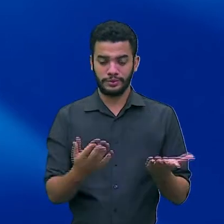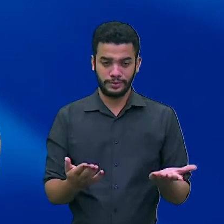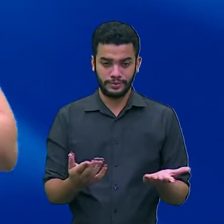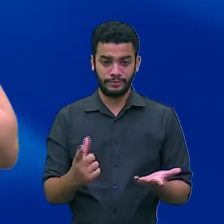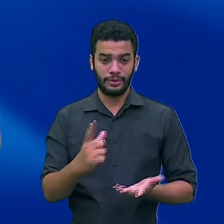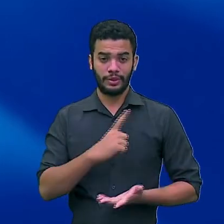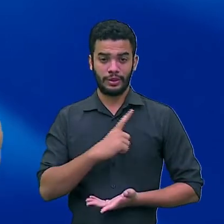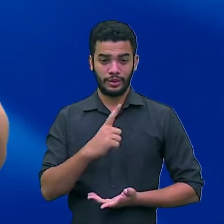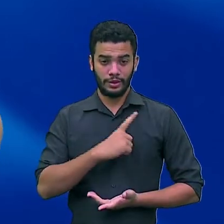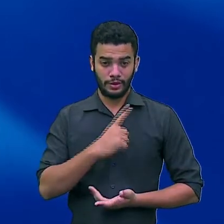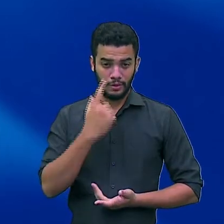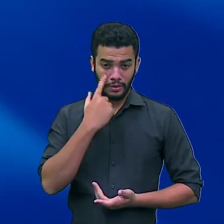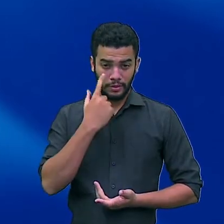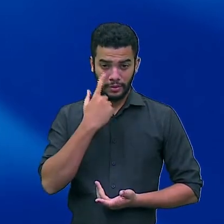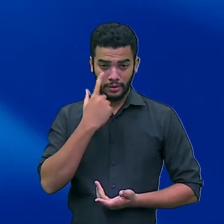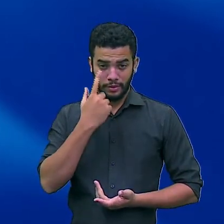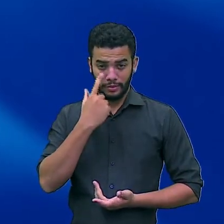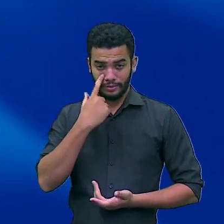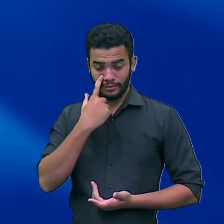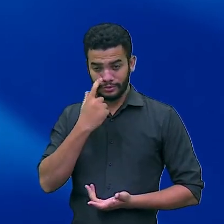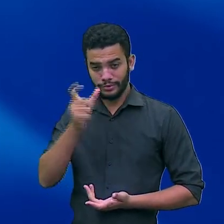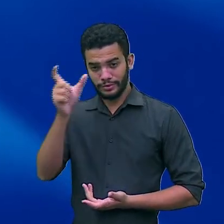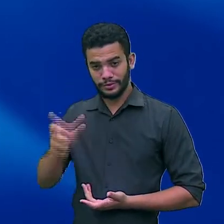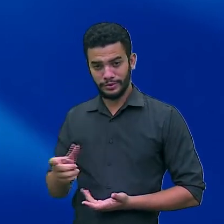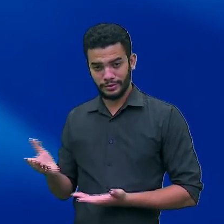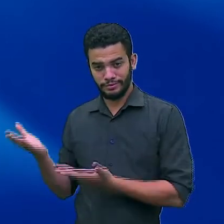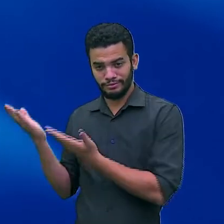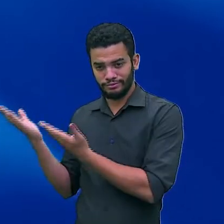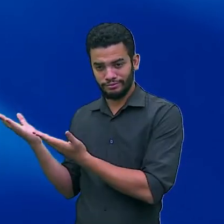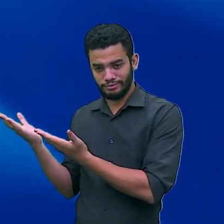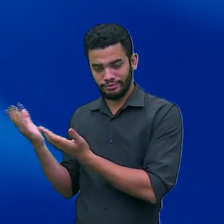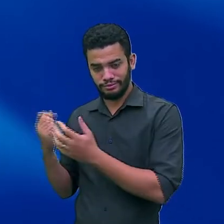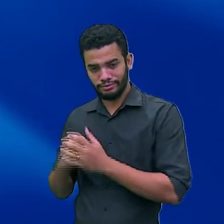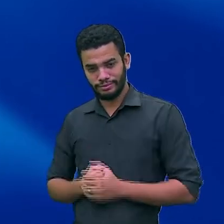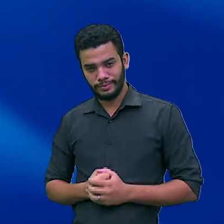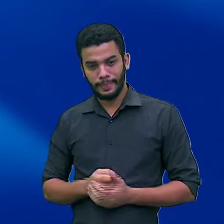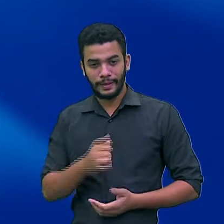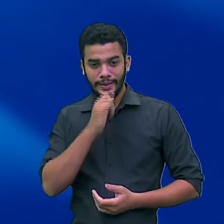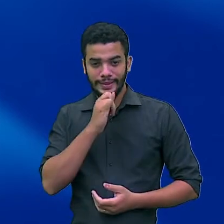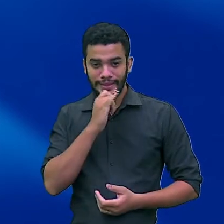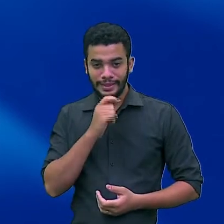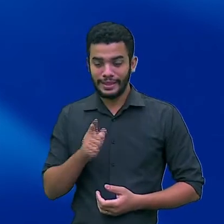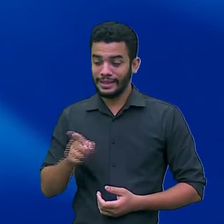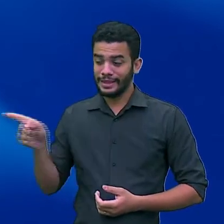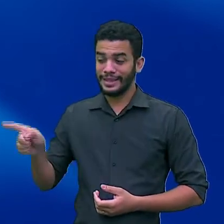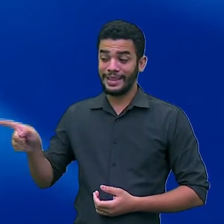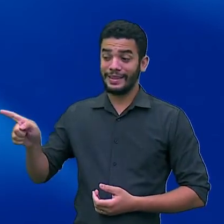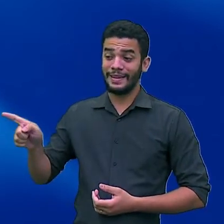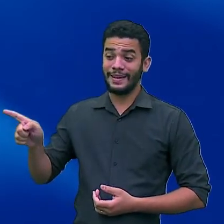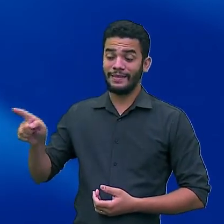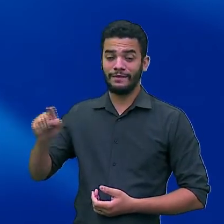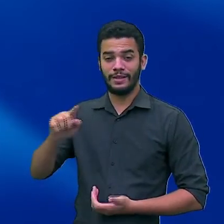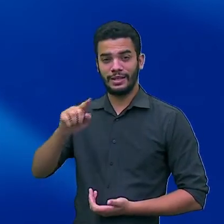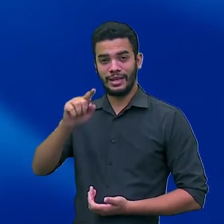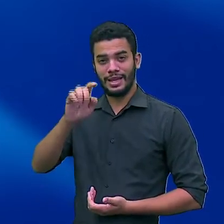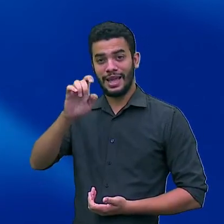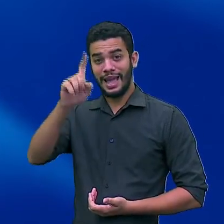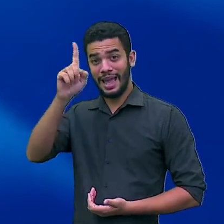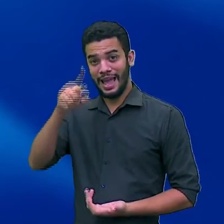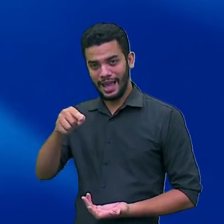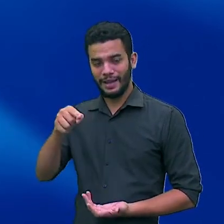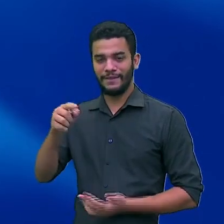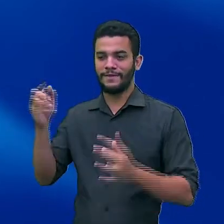então, o verbo ser, estar, ela é feliz. Perceba que ele está conjugado. O